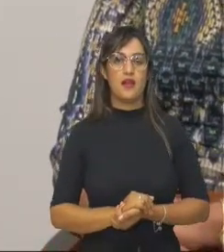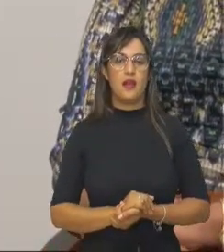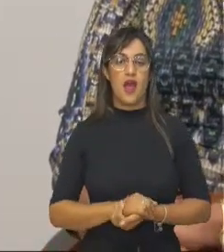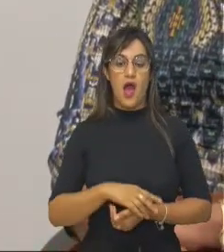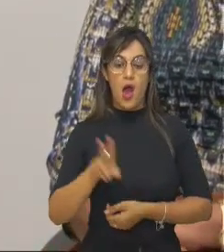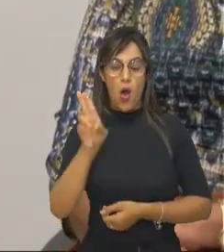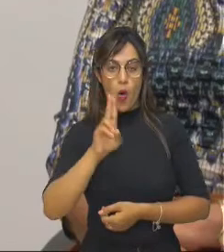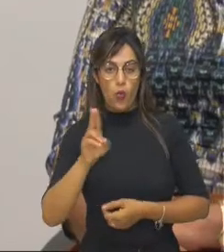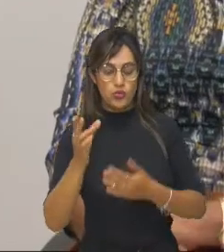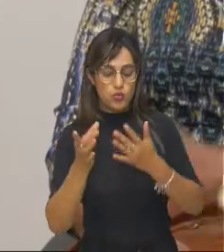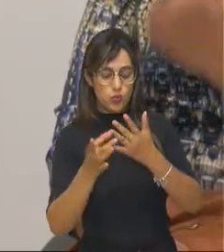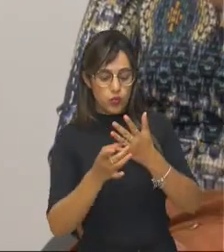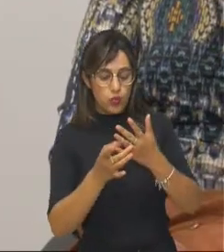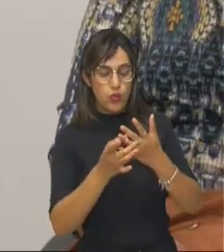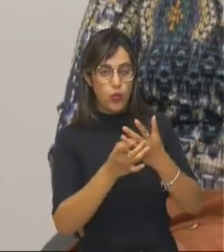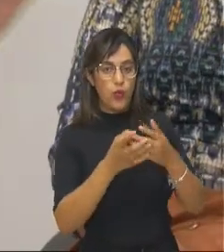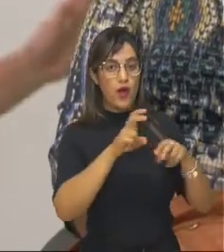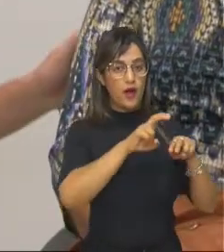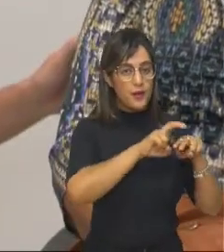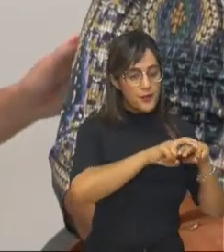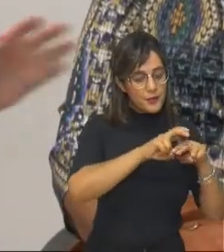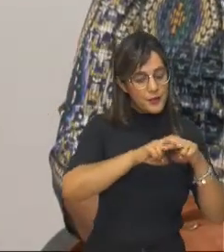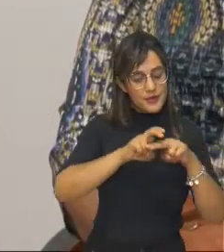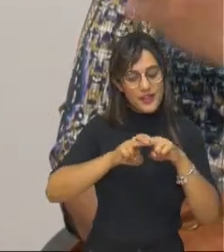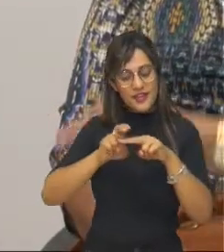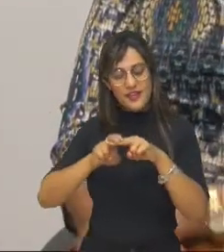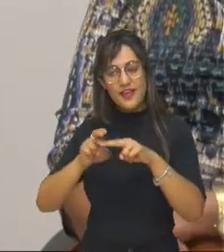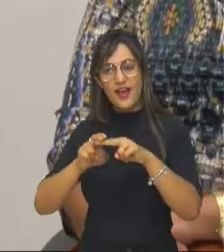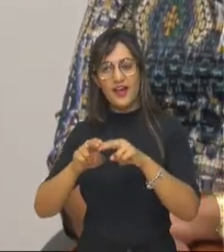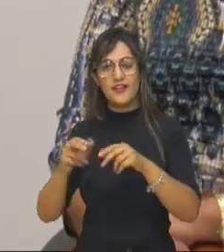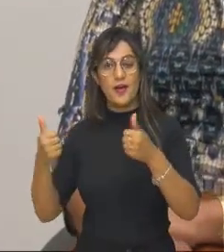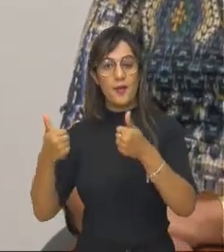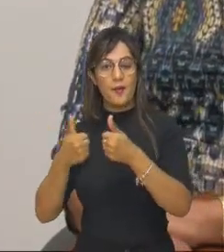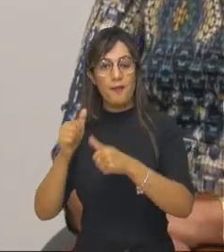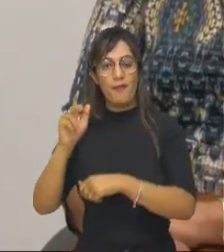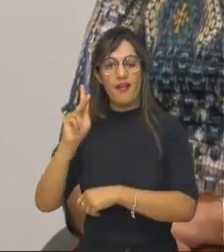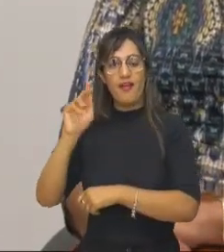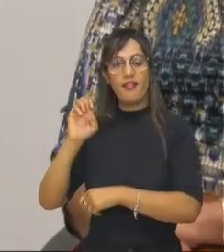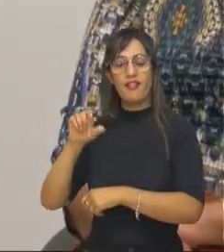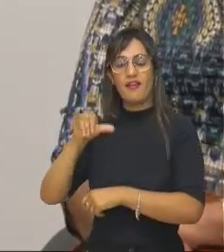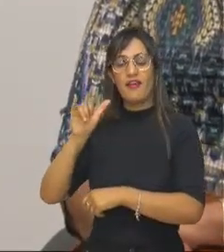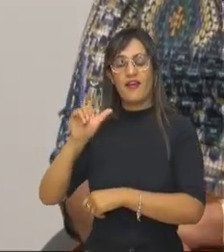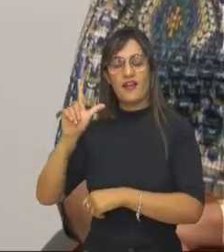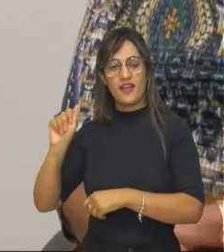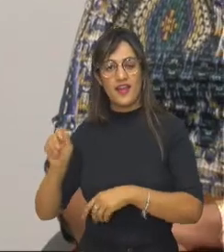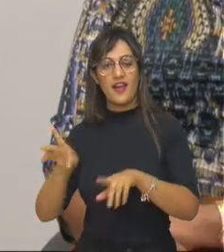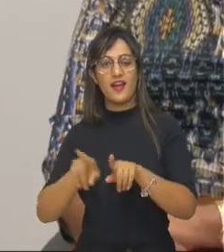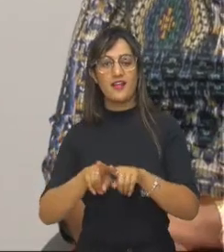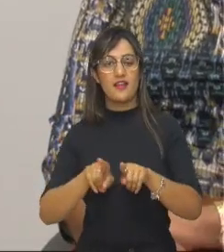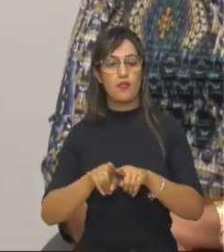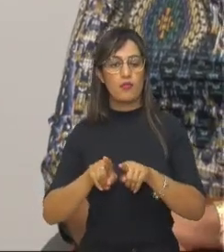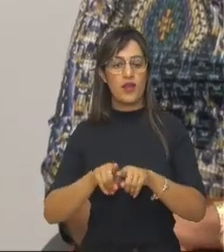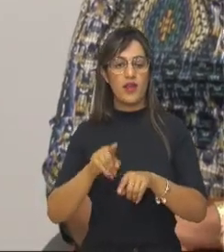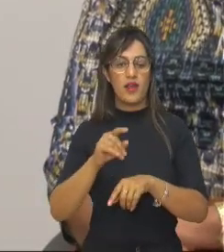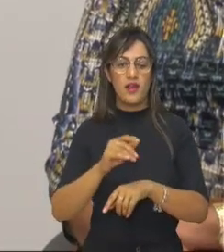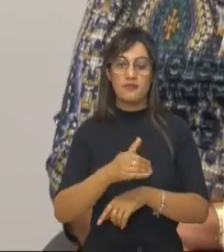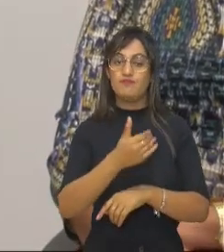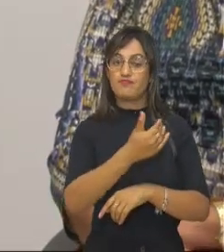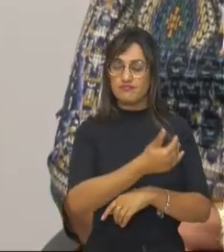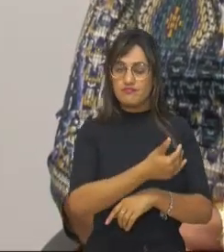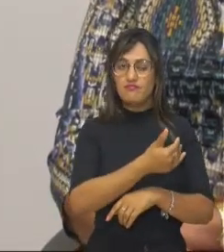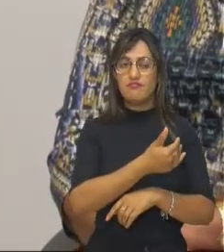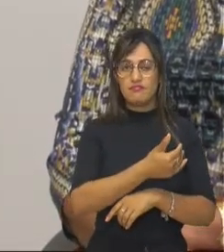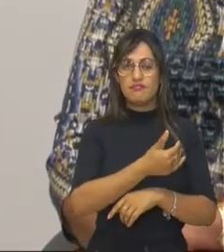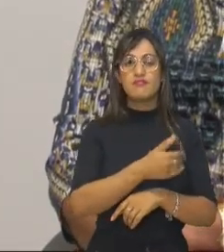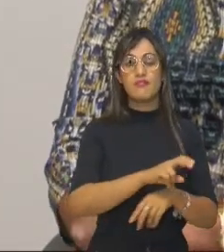Estou sentada com muita alegria e honra ao lado de Keila Simpson, do meu lado esquerdo. Do meu lado direito tem Simi Lahá também, assim, uma